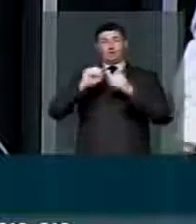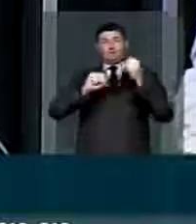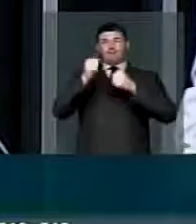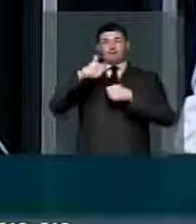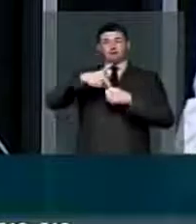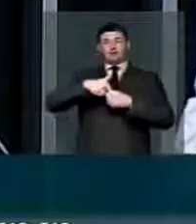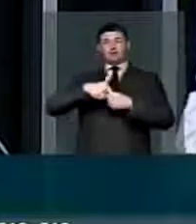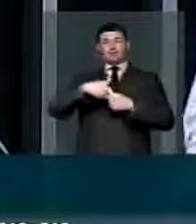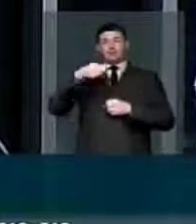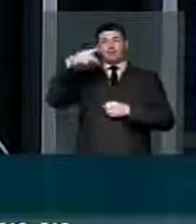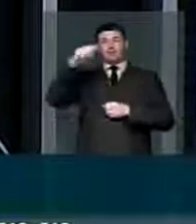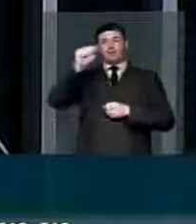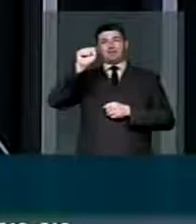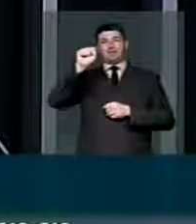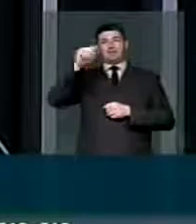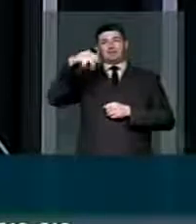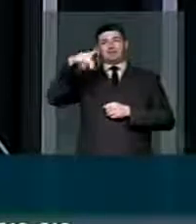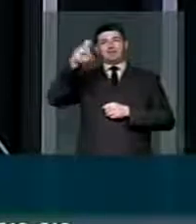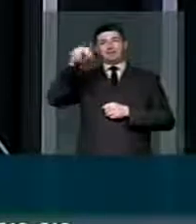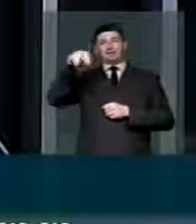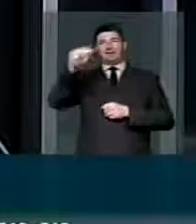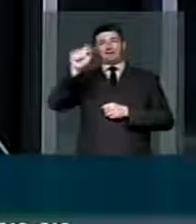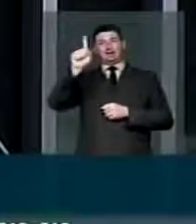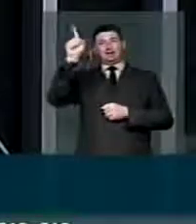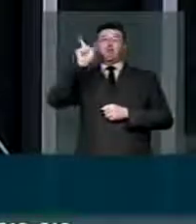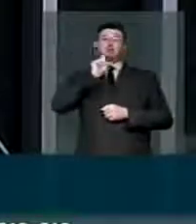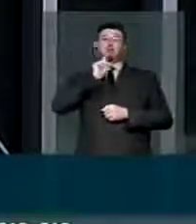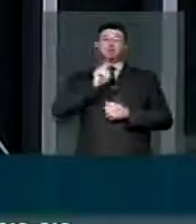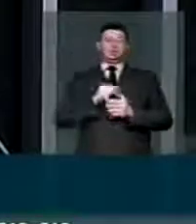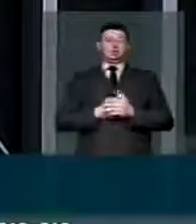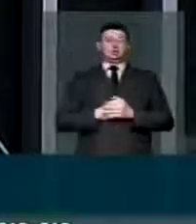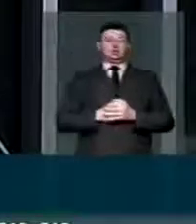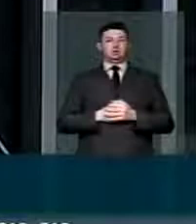refinaria de Pasadena ou Pasadena.